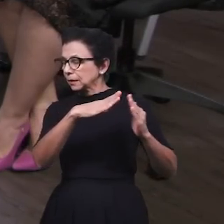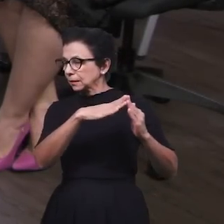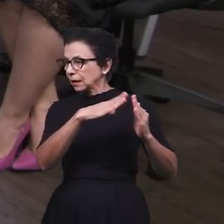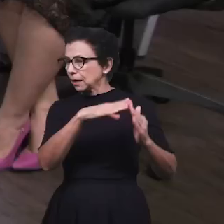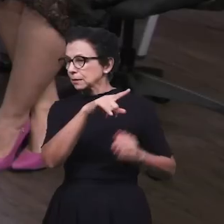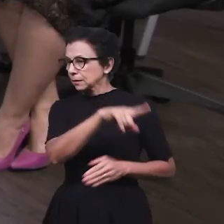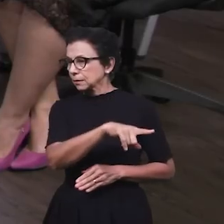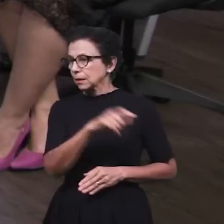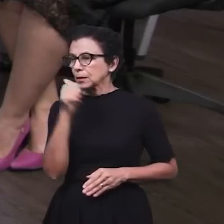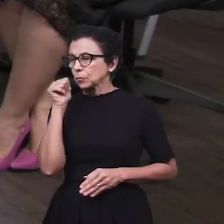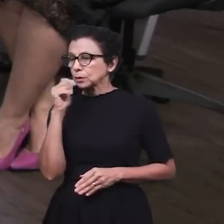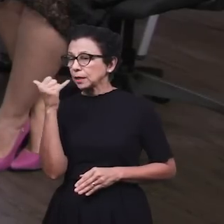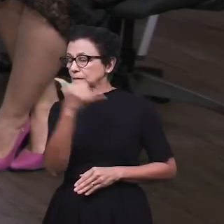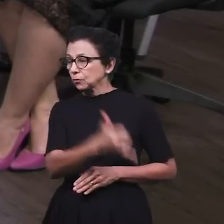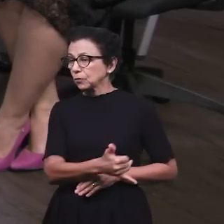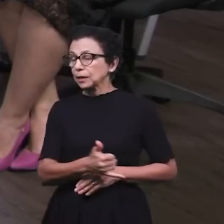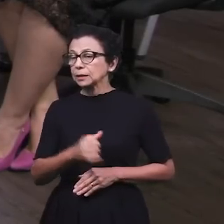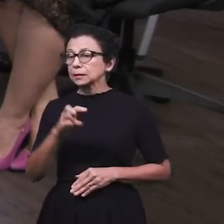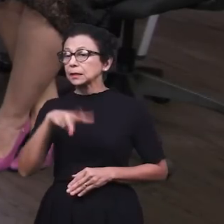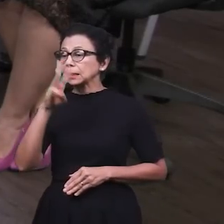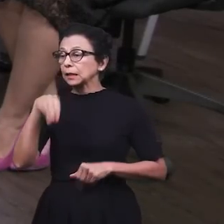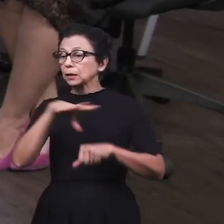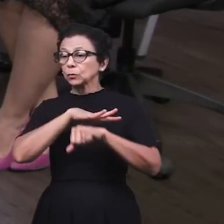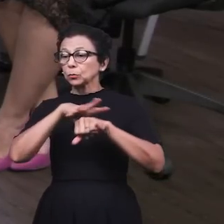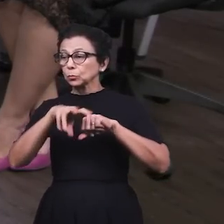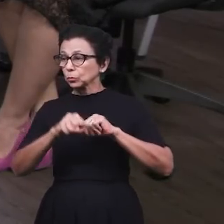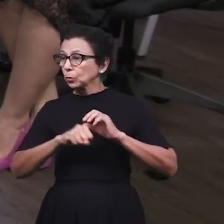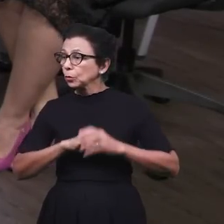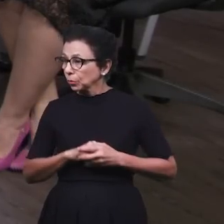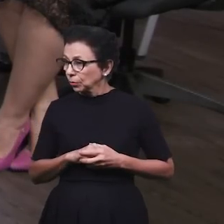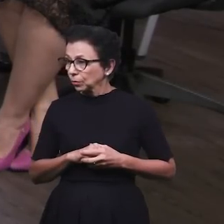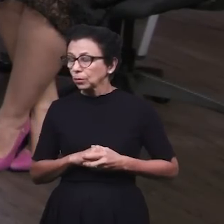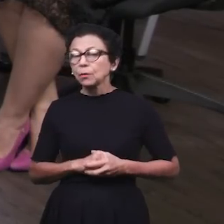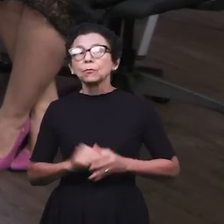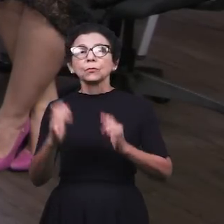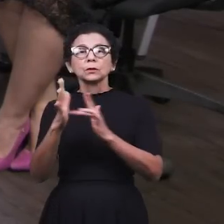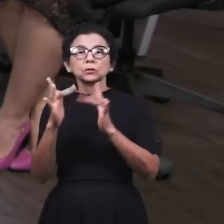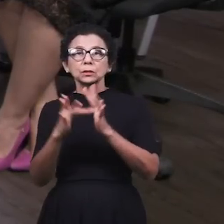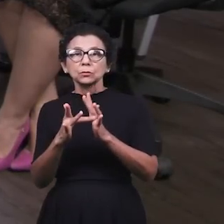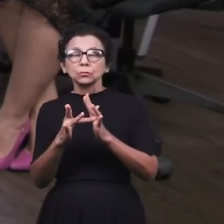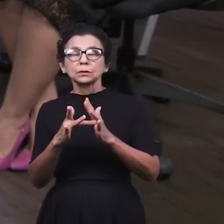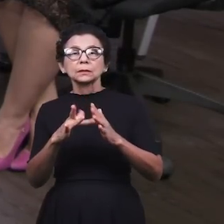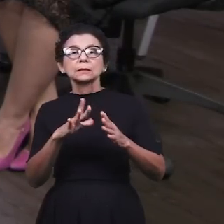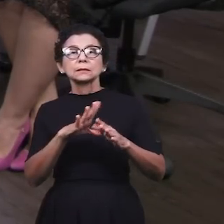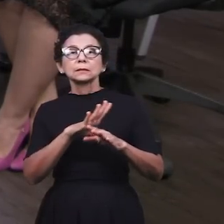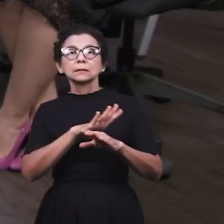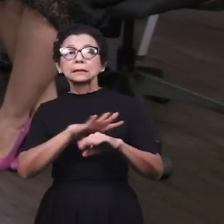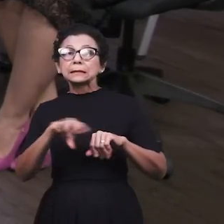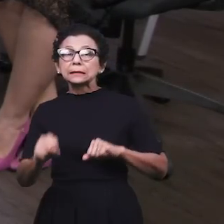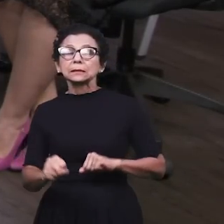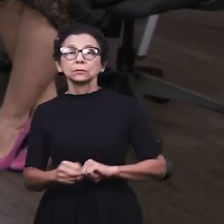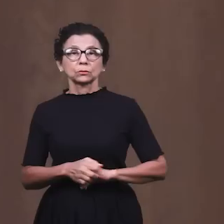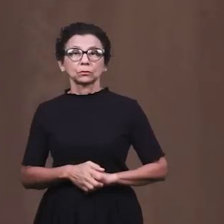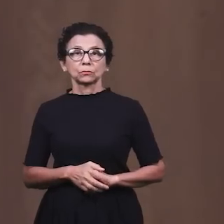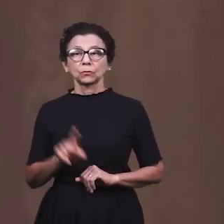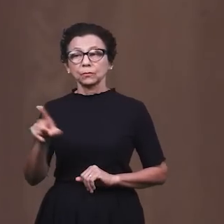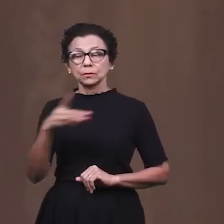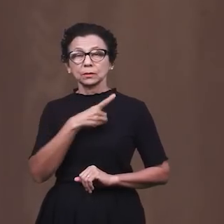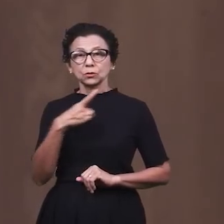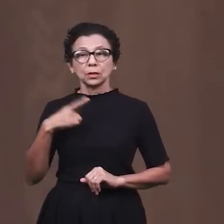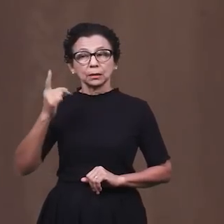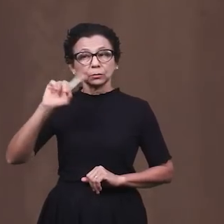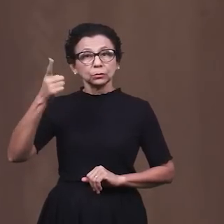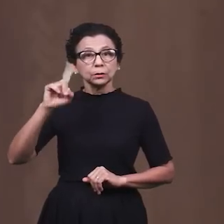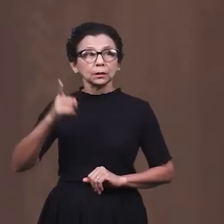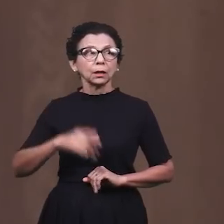vidas. Resultado, nós em 3 meses estávamos ali com um salão naquele local, já com 45 pessoas convertidas.